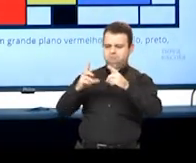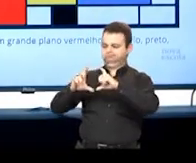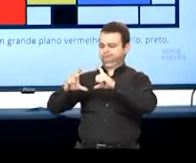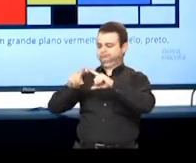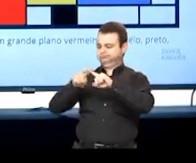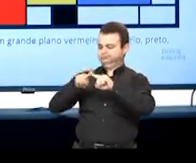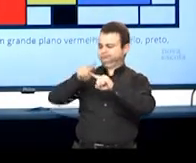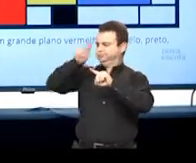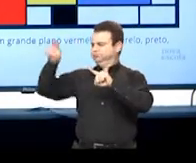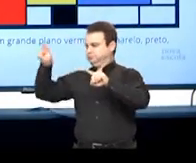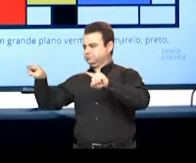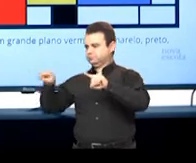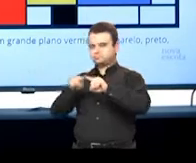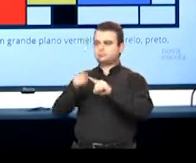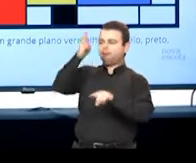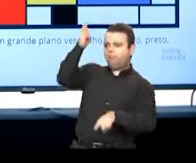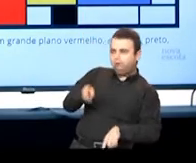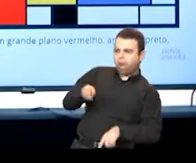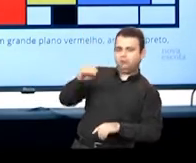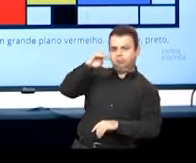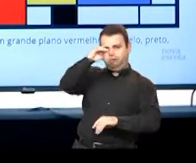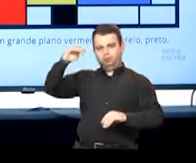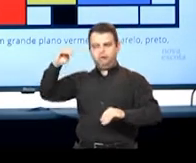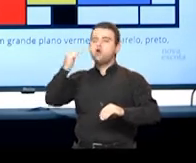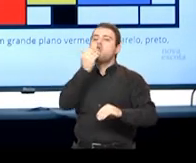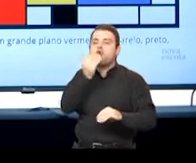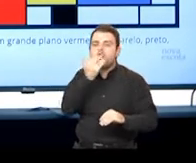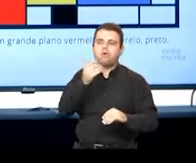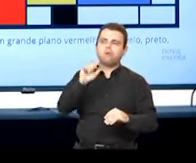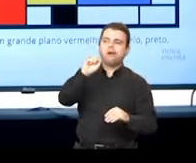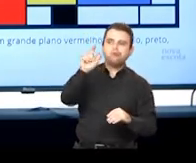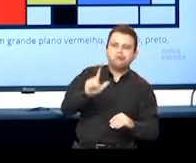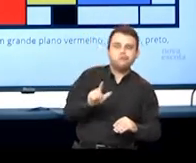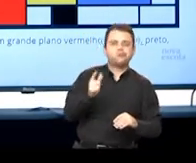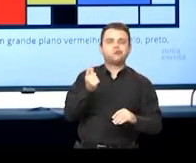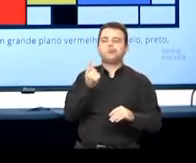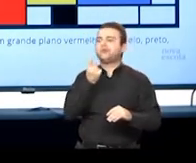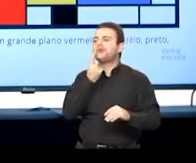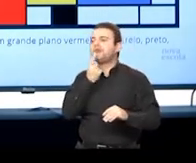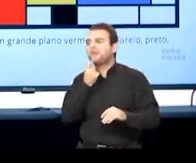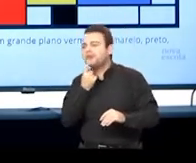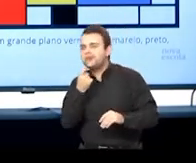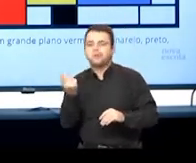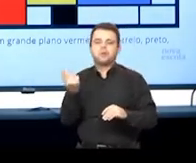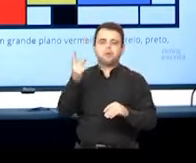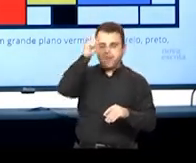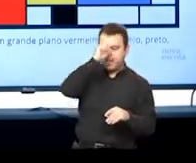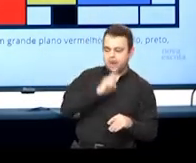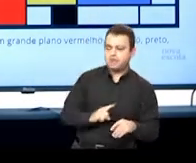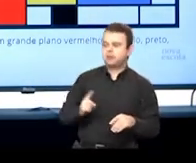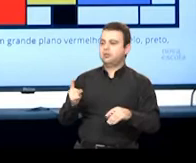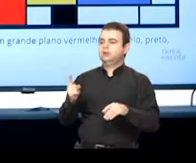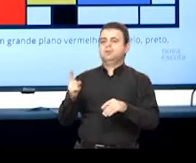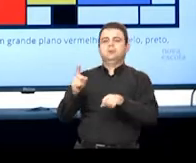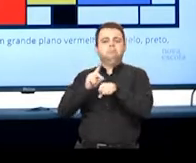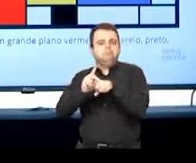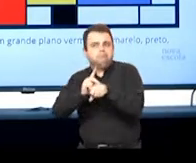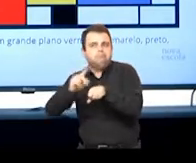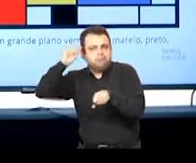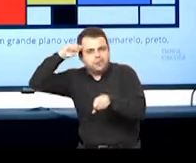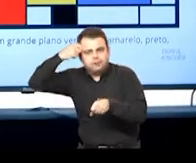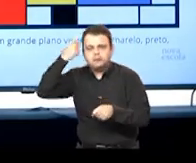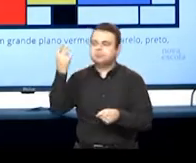quadrados e retângulos, linhas horizontais e verticais, cores primárias, o preto, o branco e o cinza, no movimento